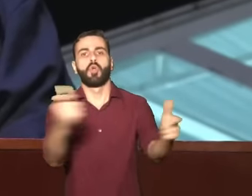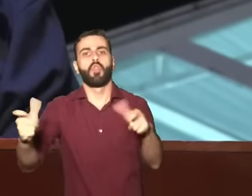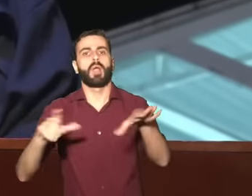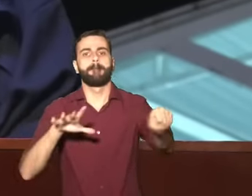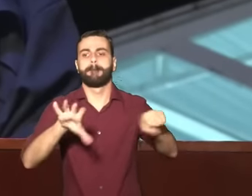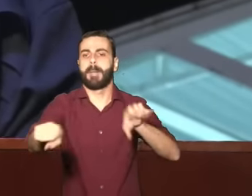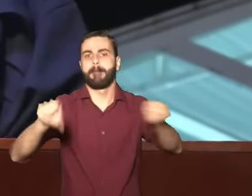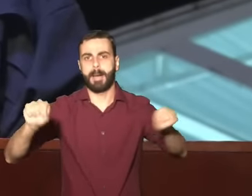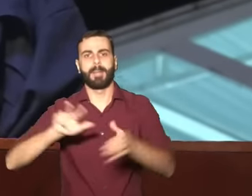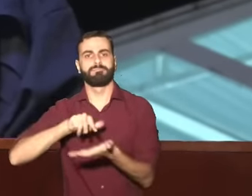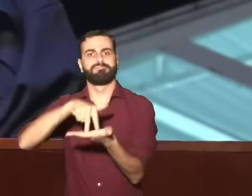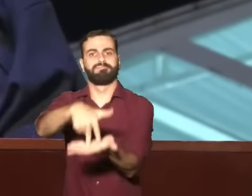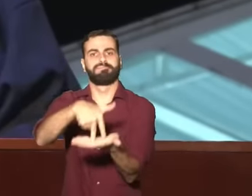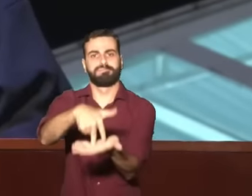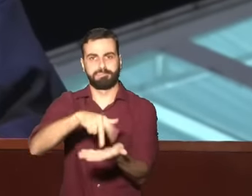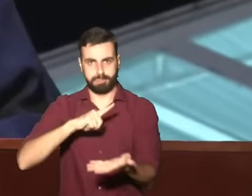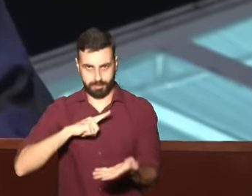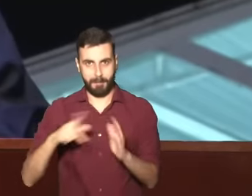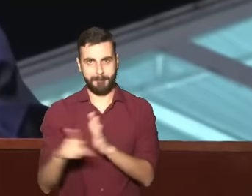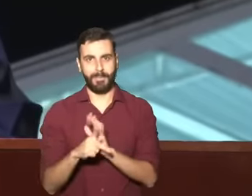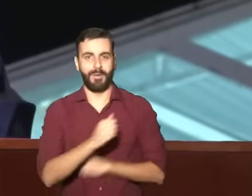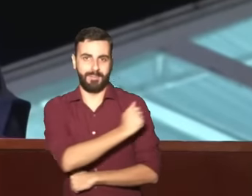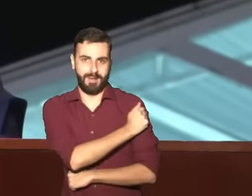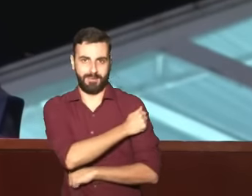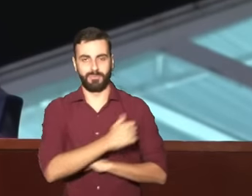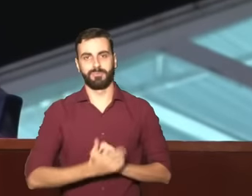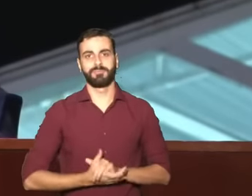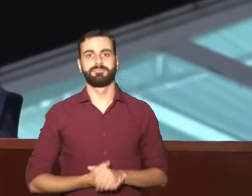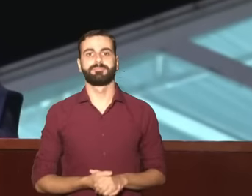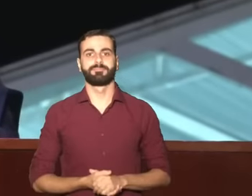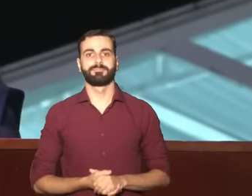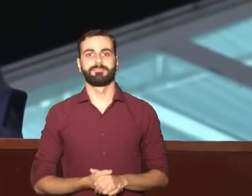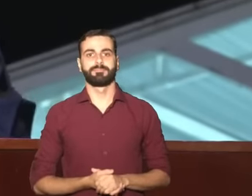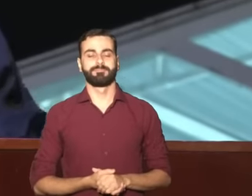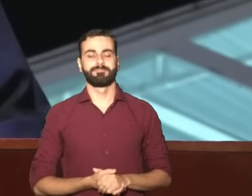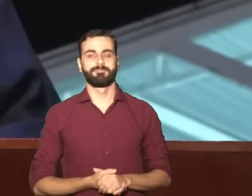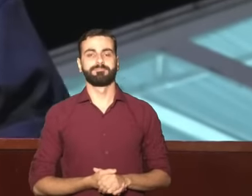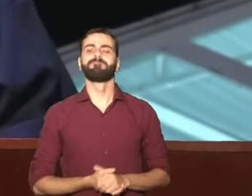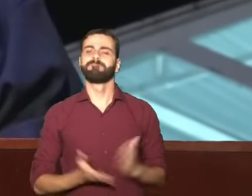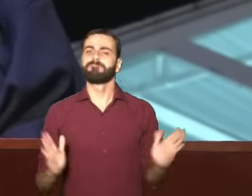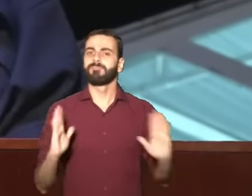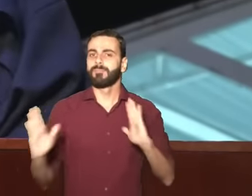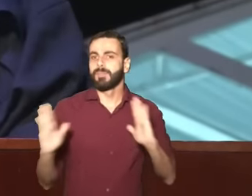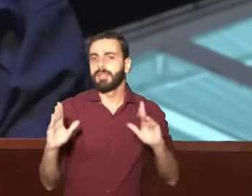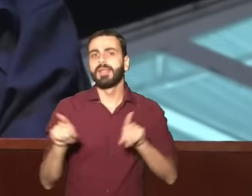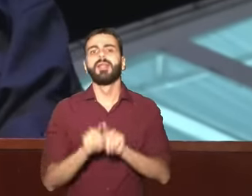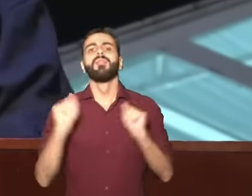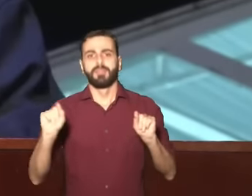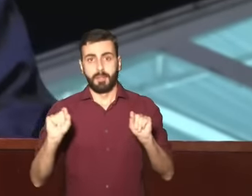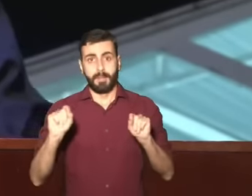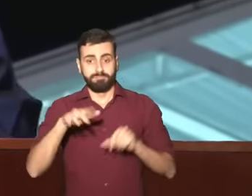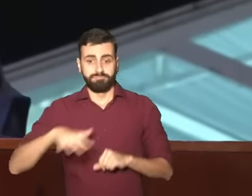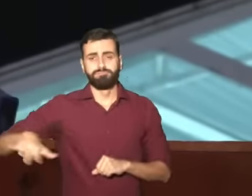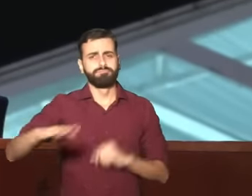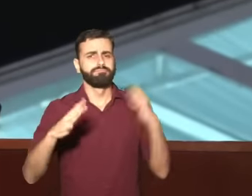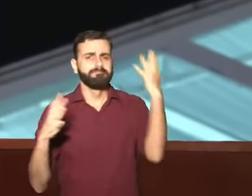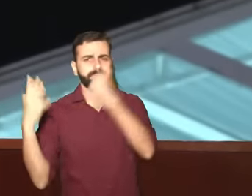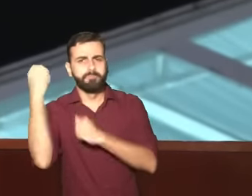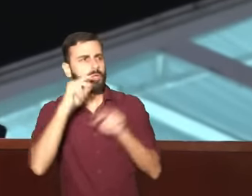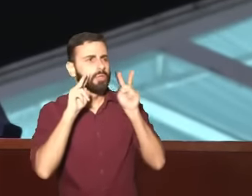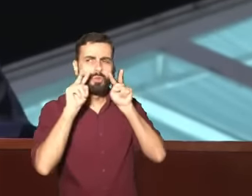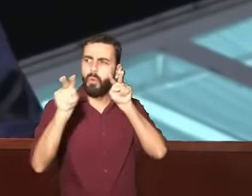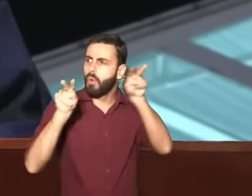espaços representativos por estudantes. Em meio à paisagem do campus,